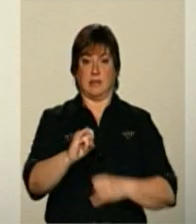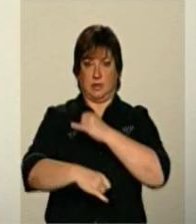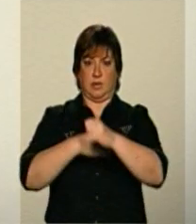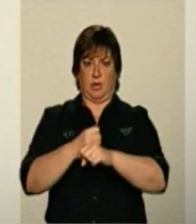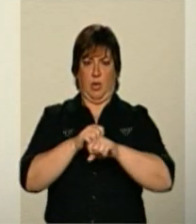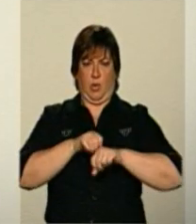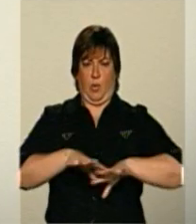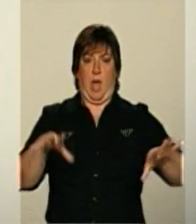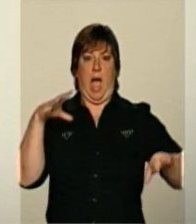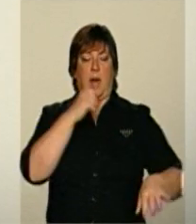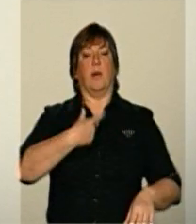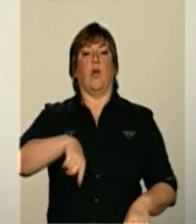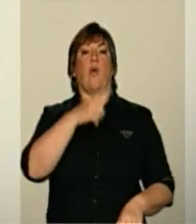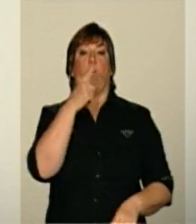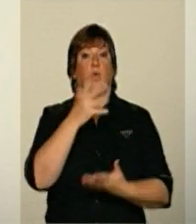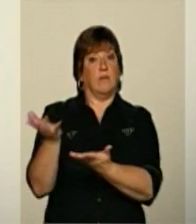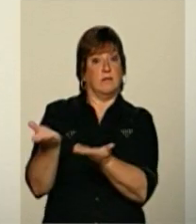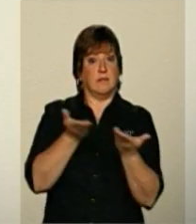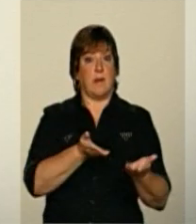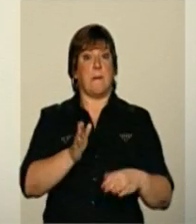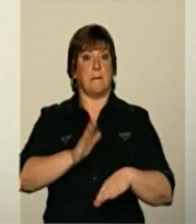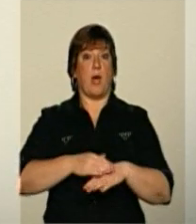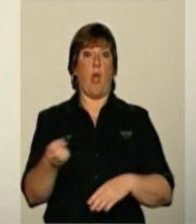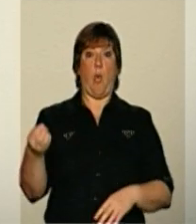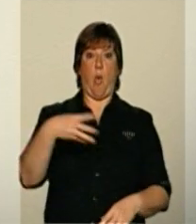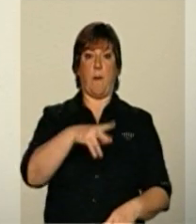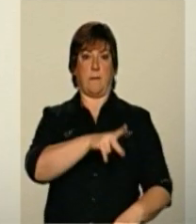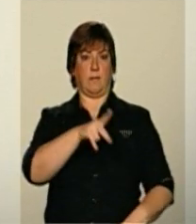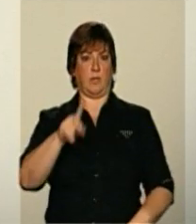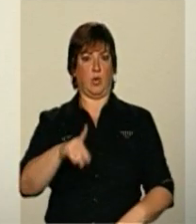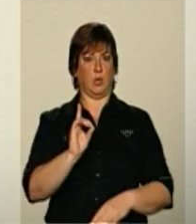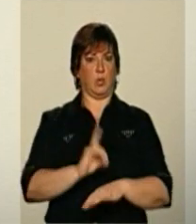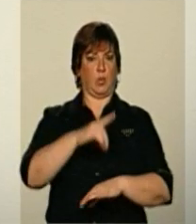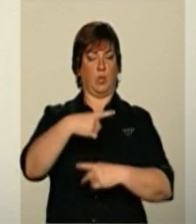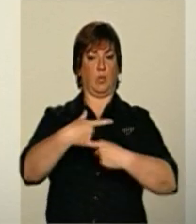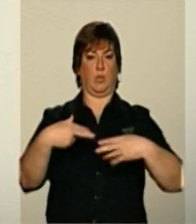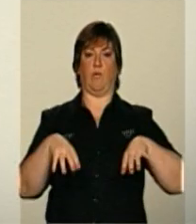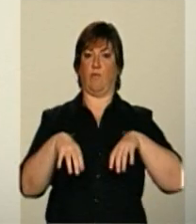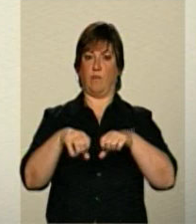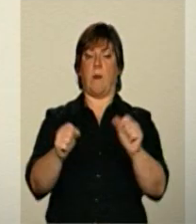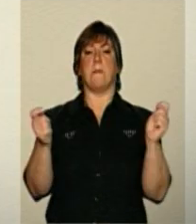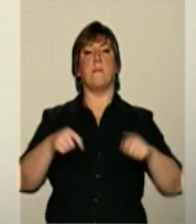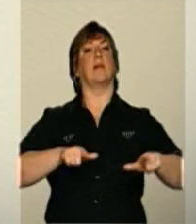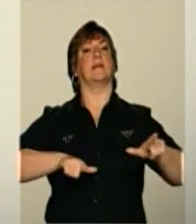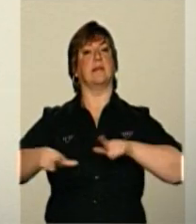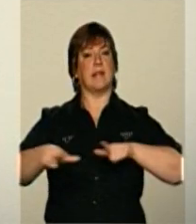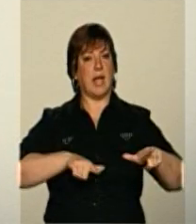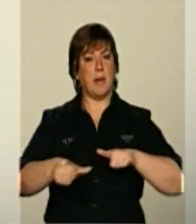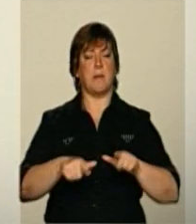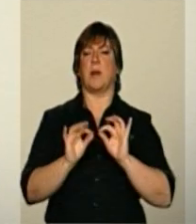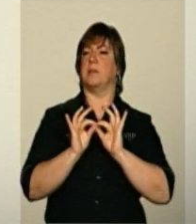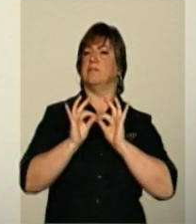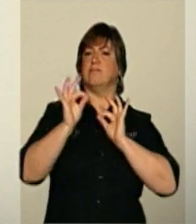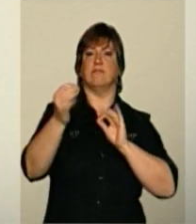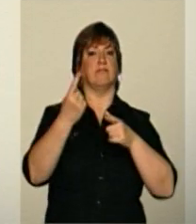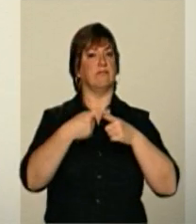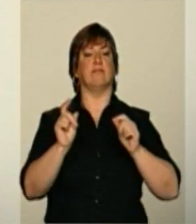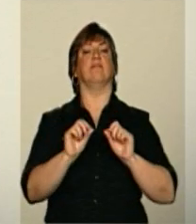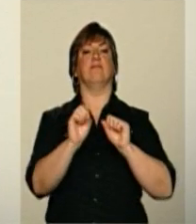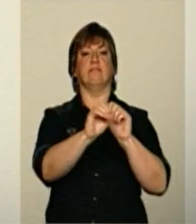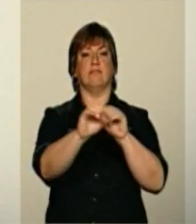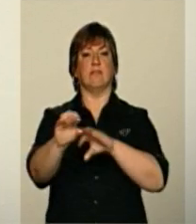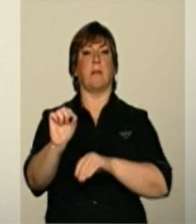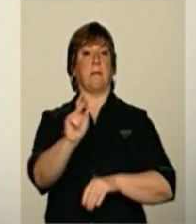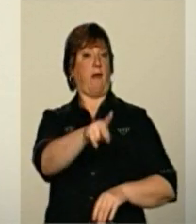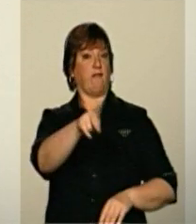conseguimos atrair novos Mestres e doutores que podem trabalhar inclusive à distância na formação de